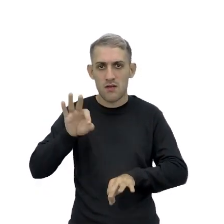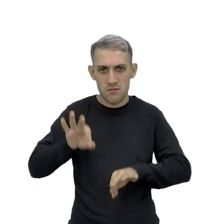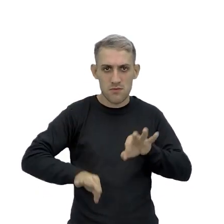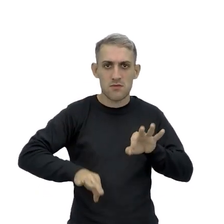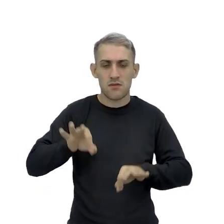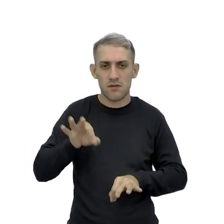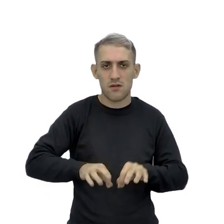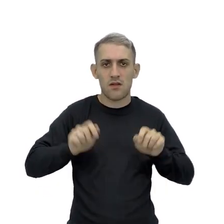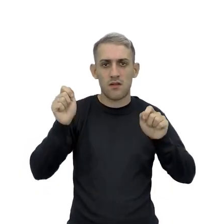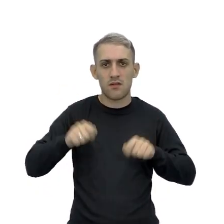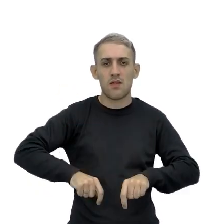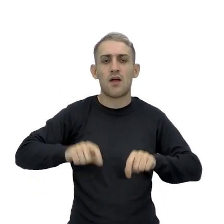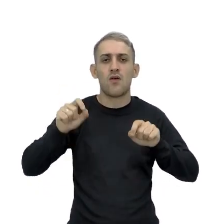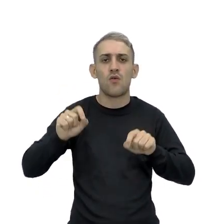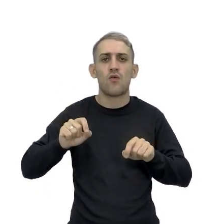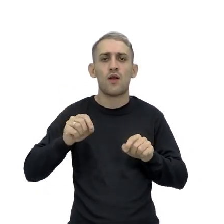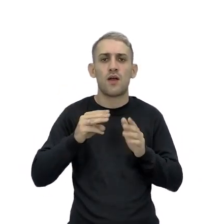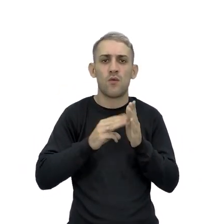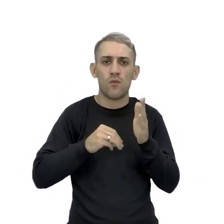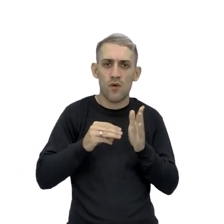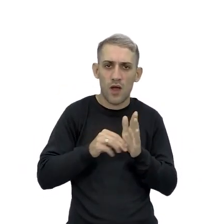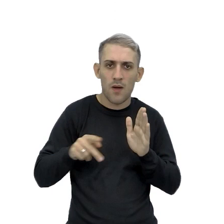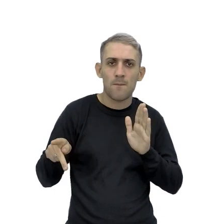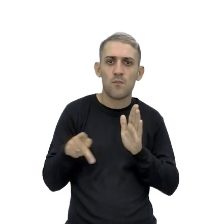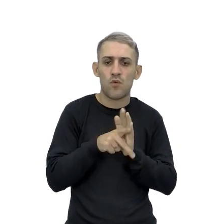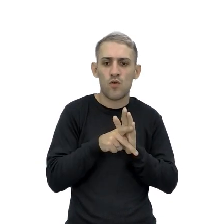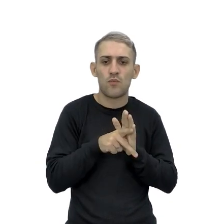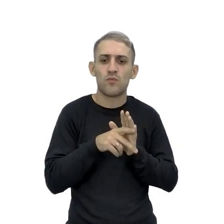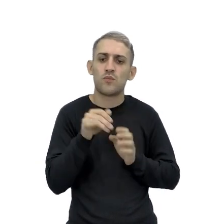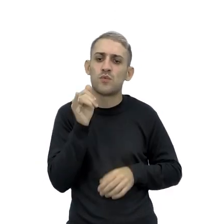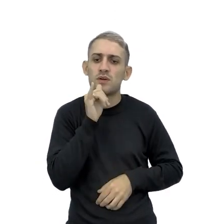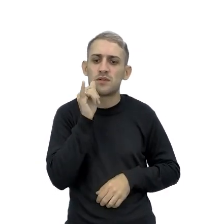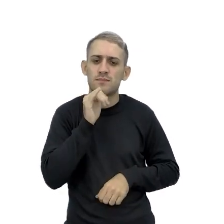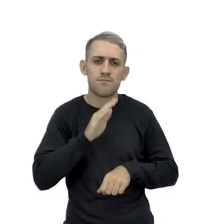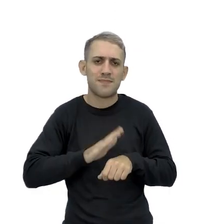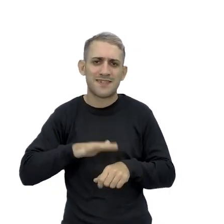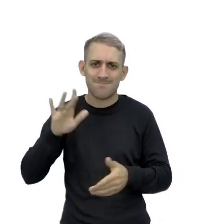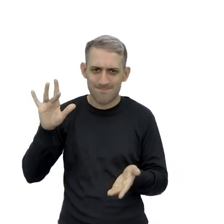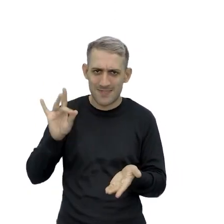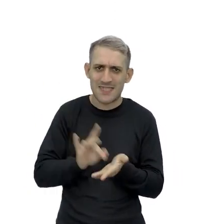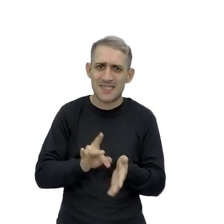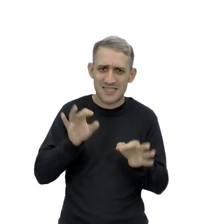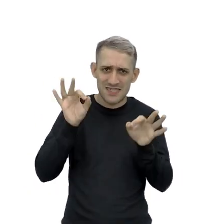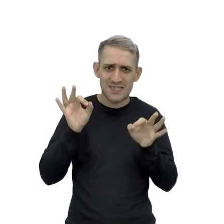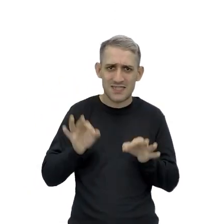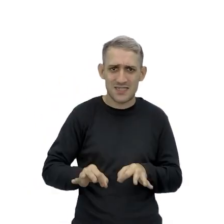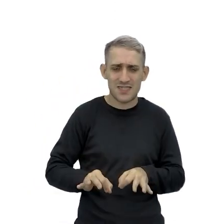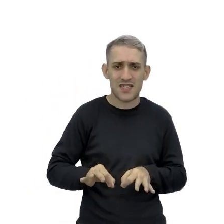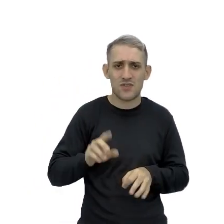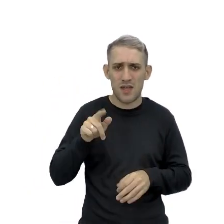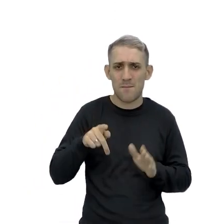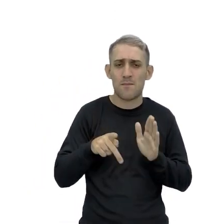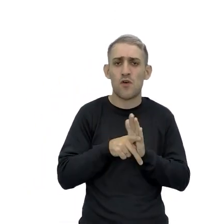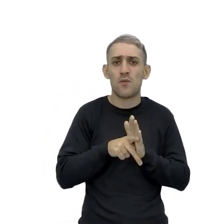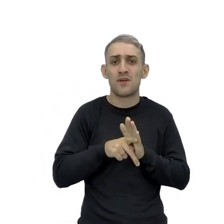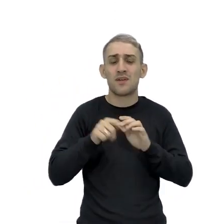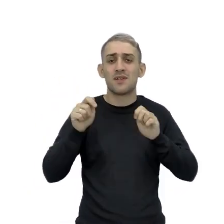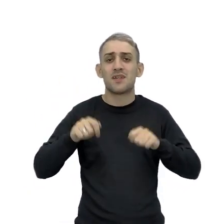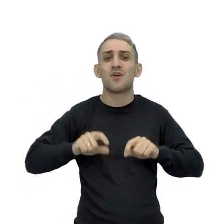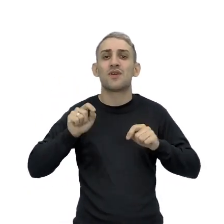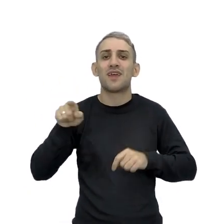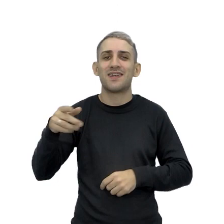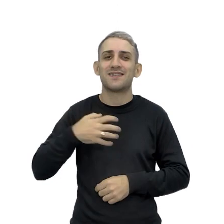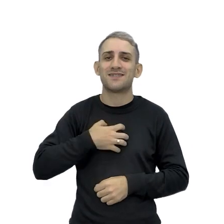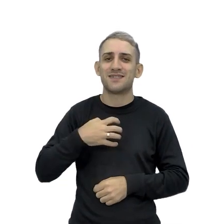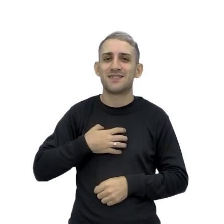que, então, o método mais sintético, mais exato, mais condensado, tenha sentido